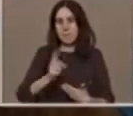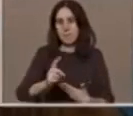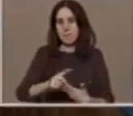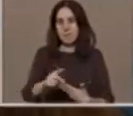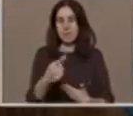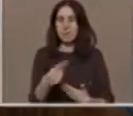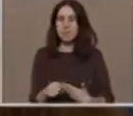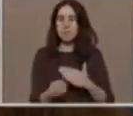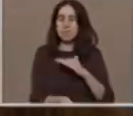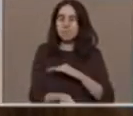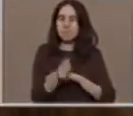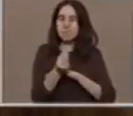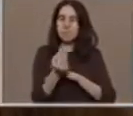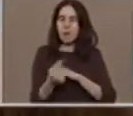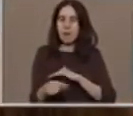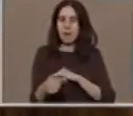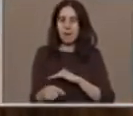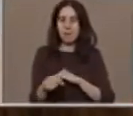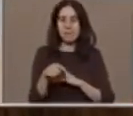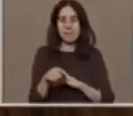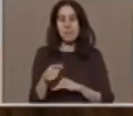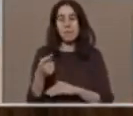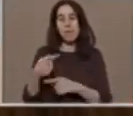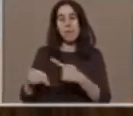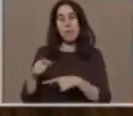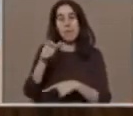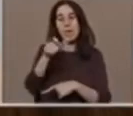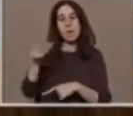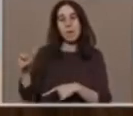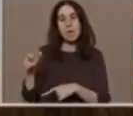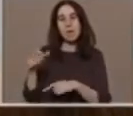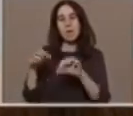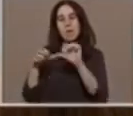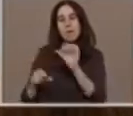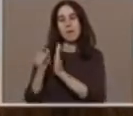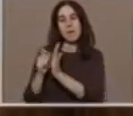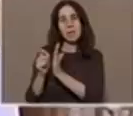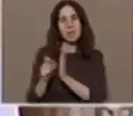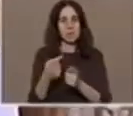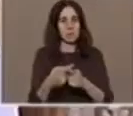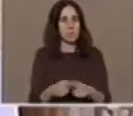de particularidades que a diferencia dos relatos de outros evangelistas.